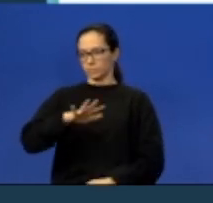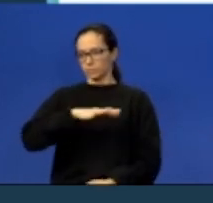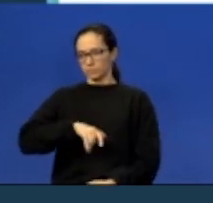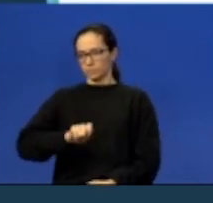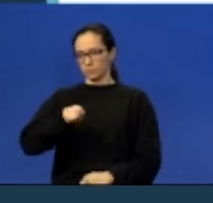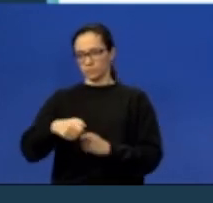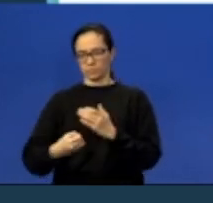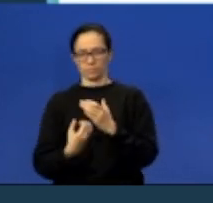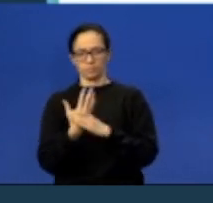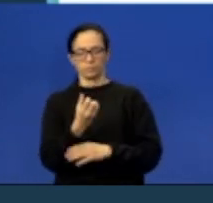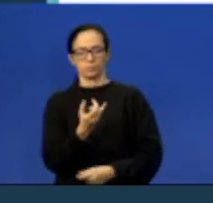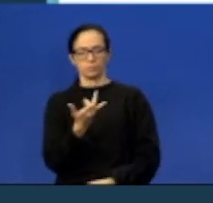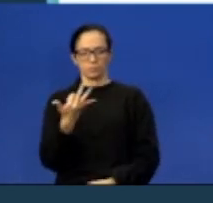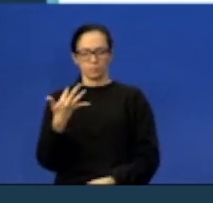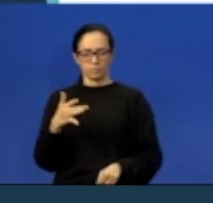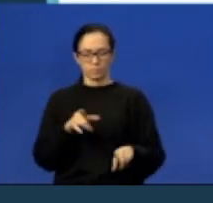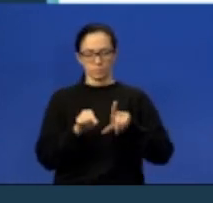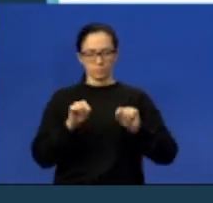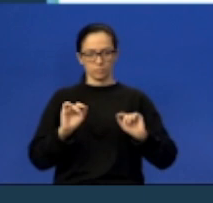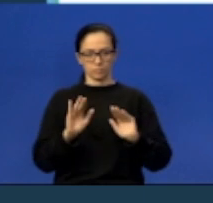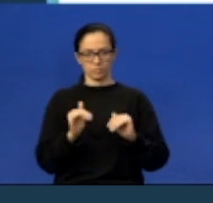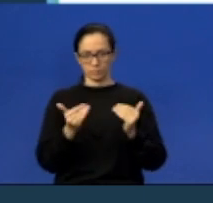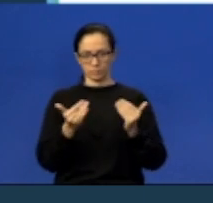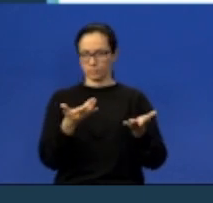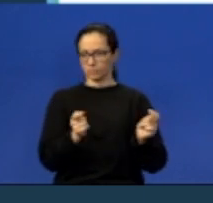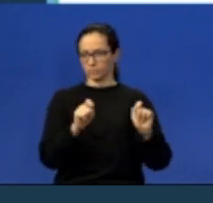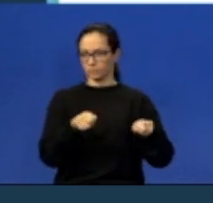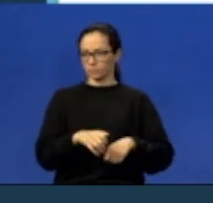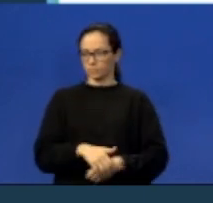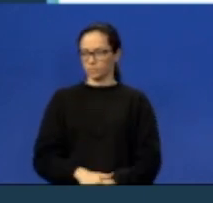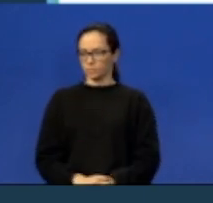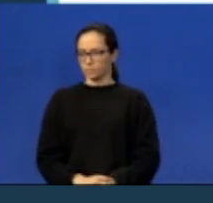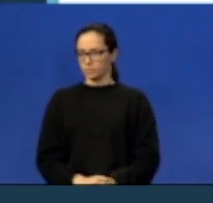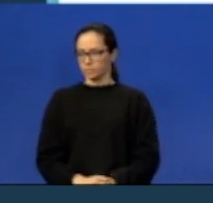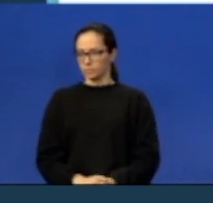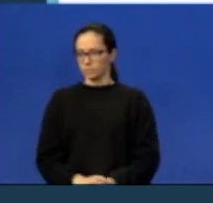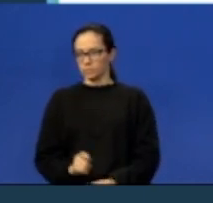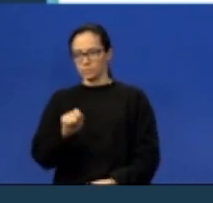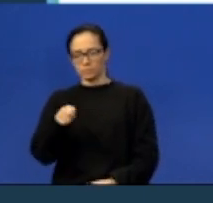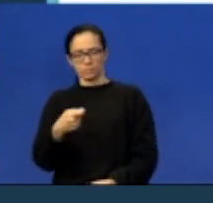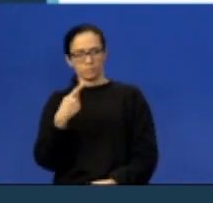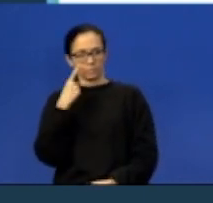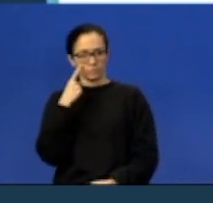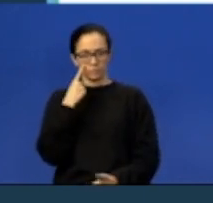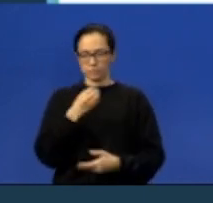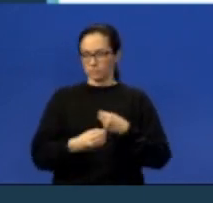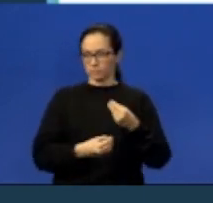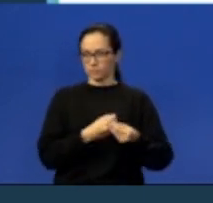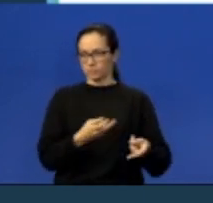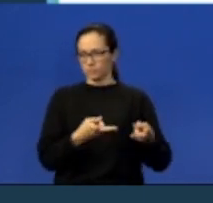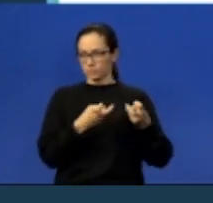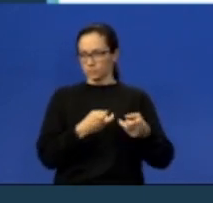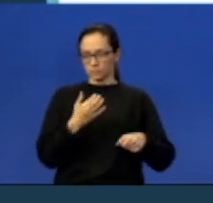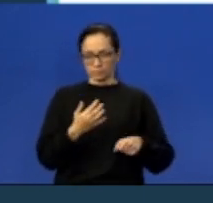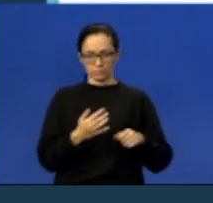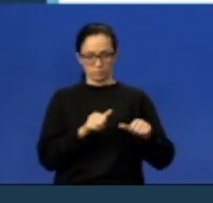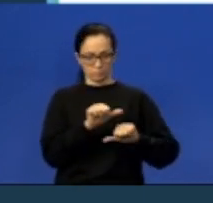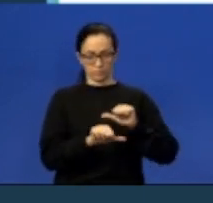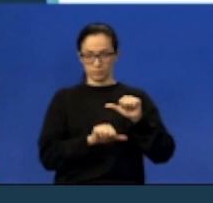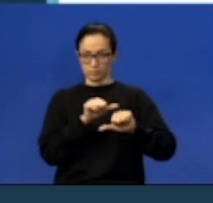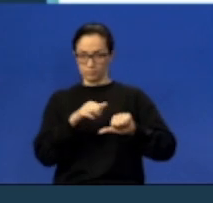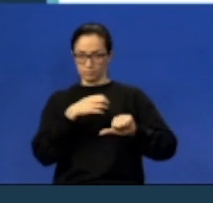a cargas que são aplicadas de maneira externa. E essa deformação, ela pode ser tanto linear, que significa que ocorre uma mudança